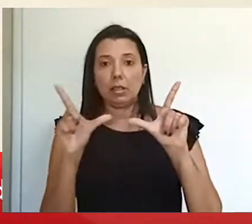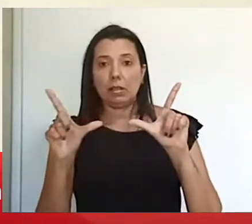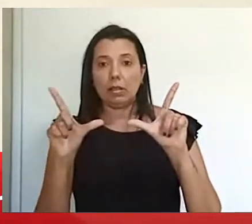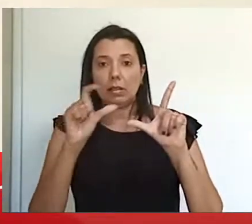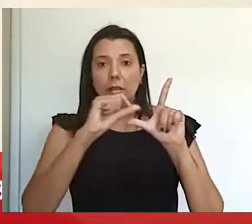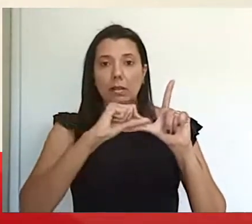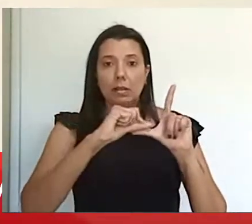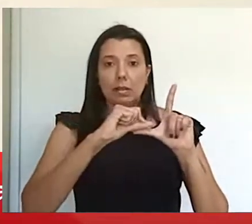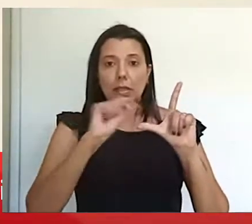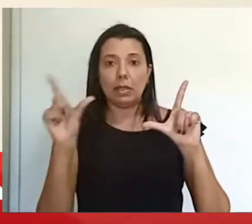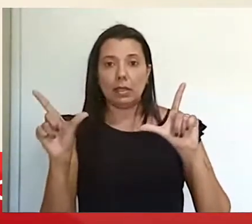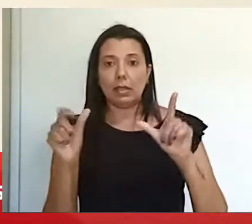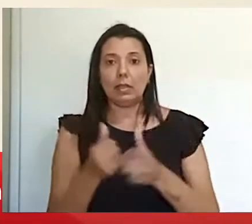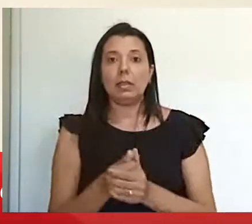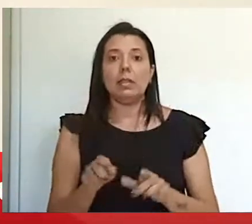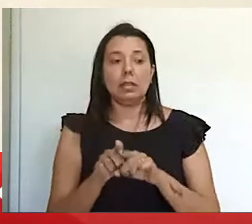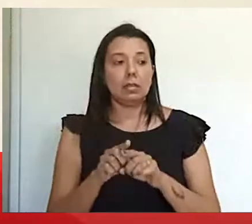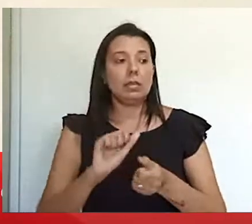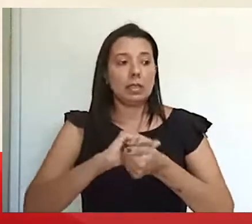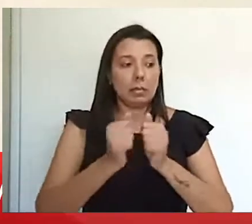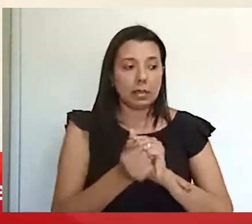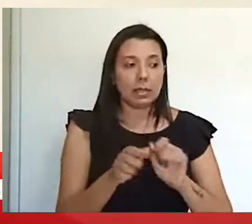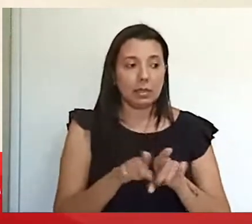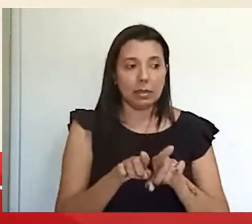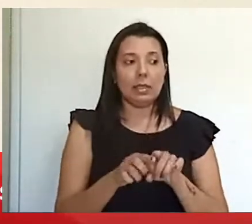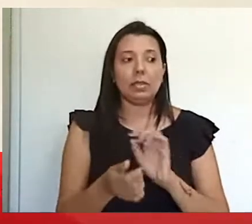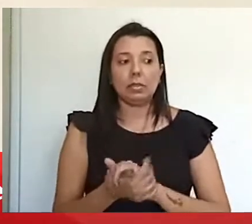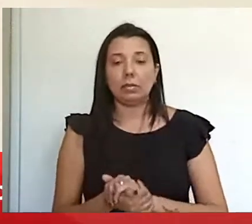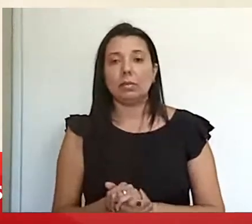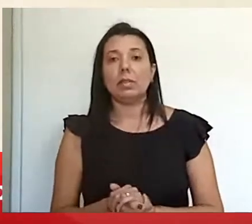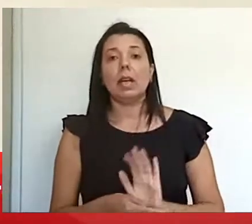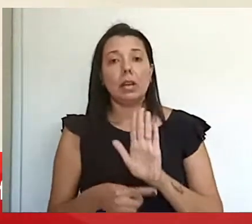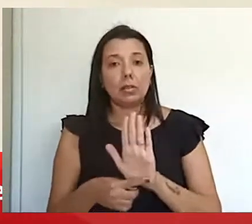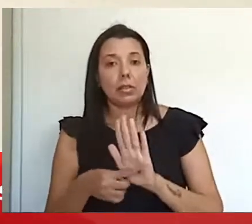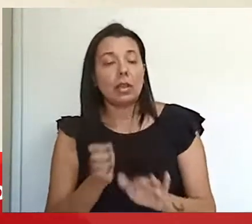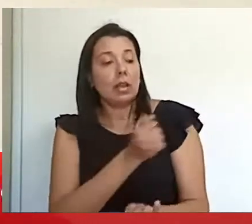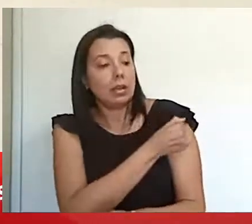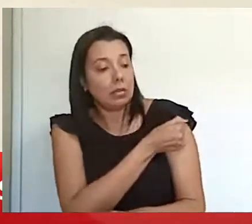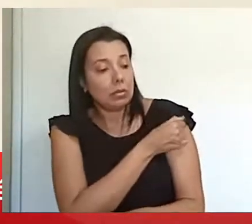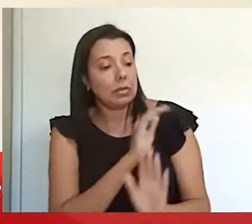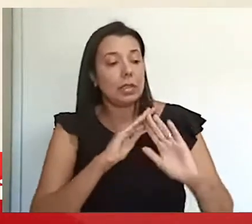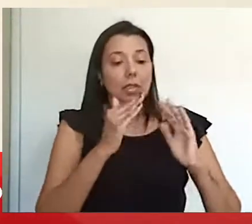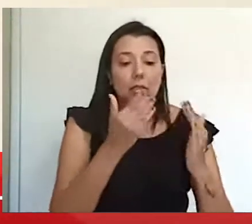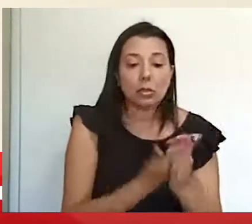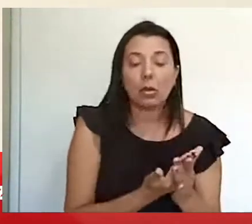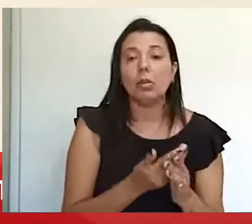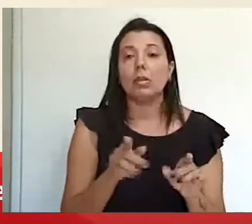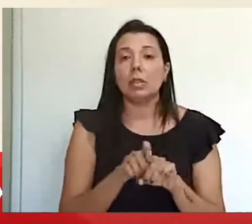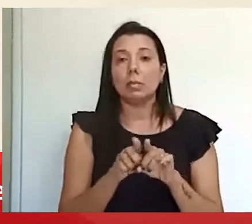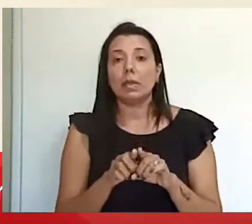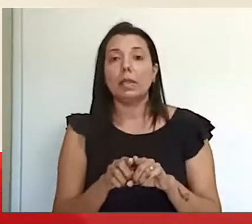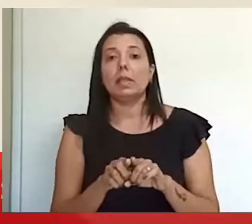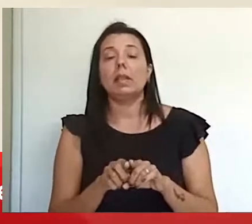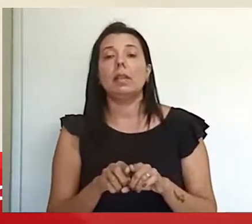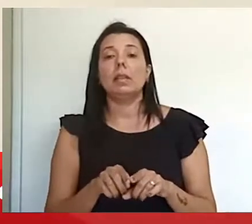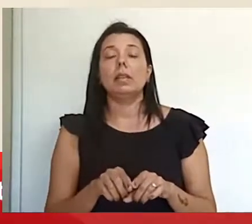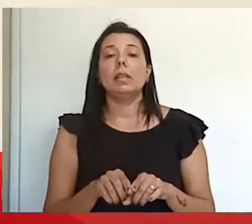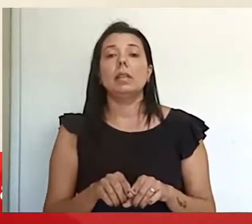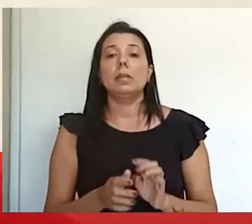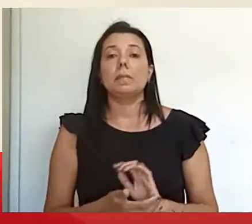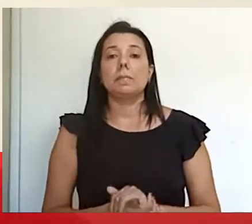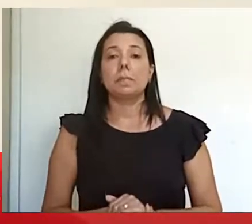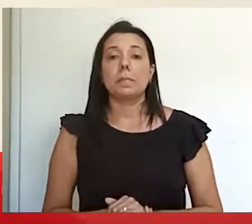e nos adequarmos para poder ajudar os alunos nas escolas de zona rural. Eu devolvo a